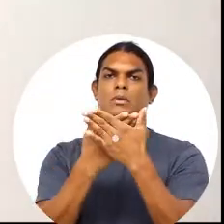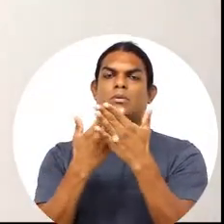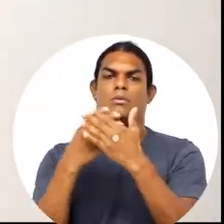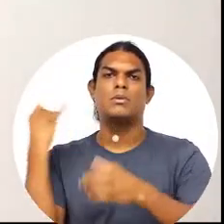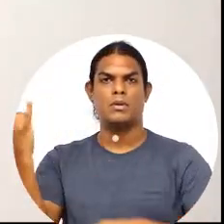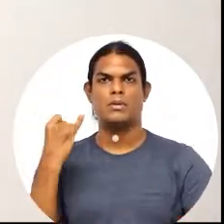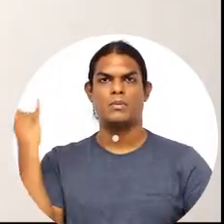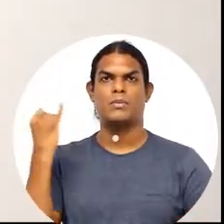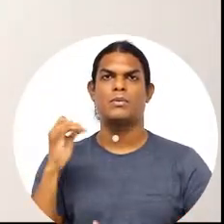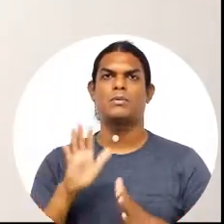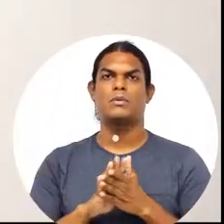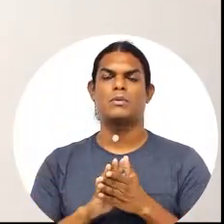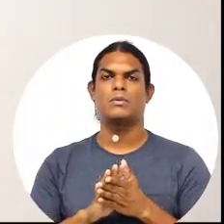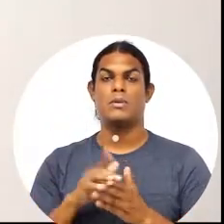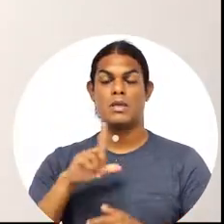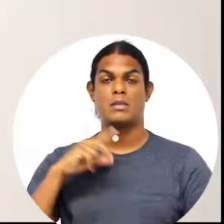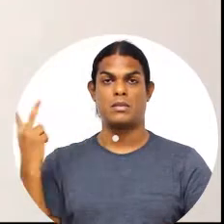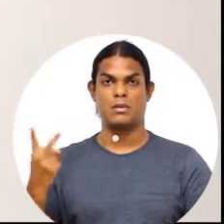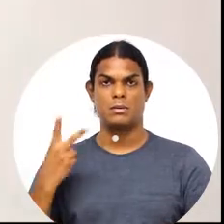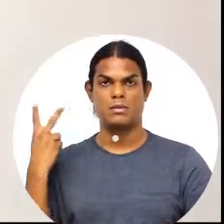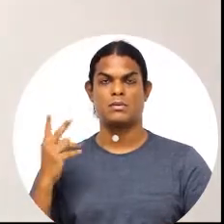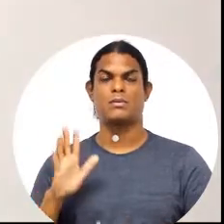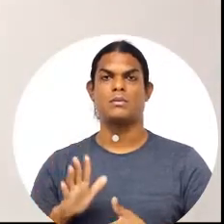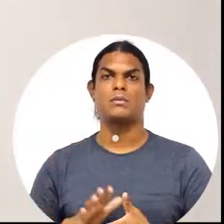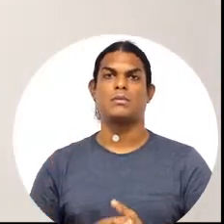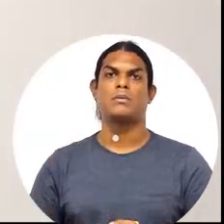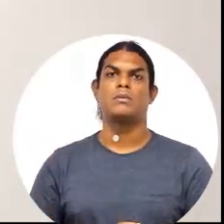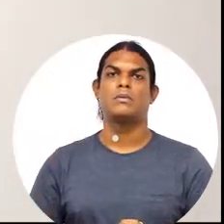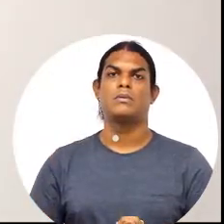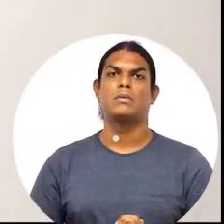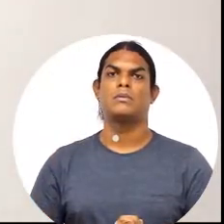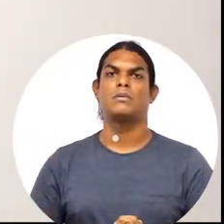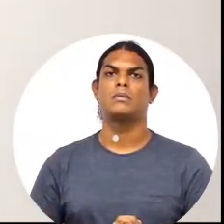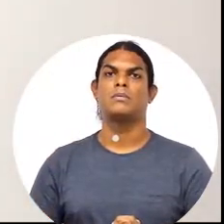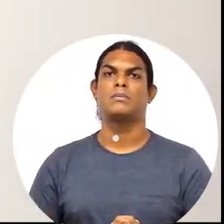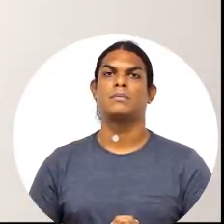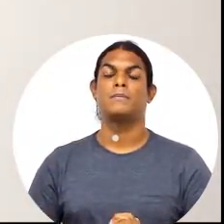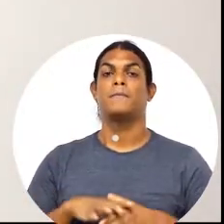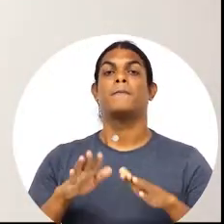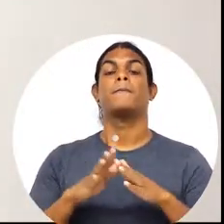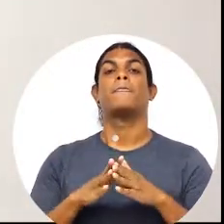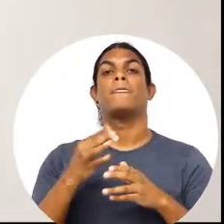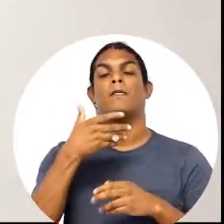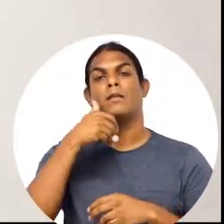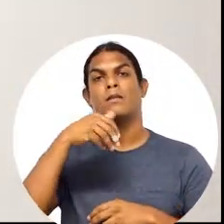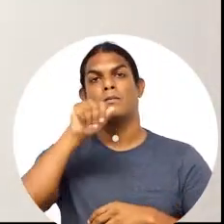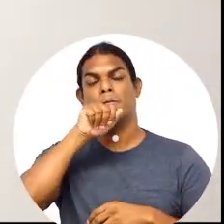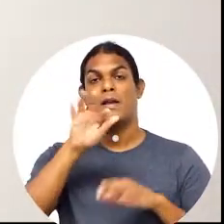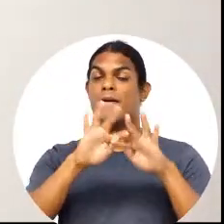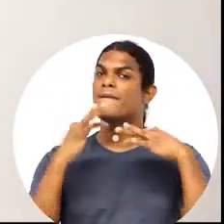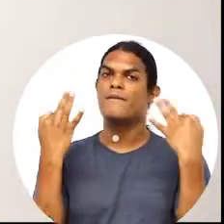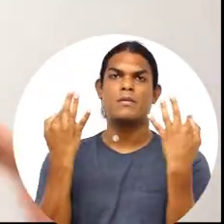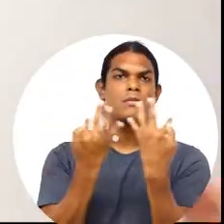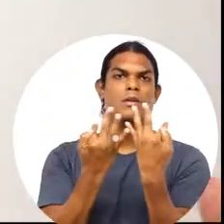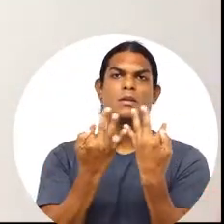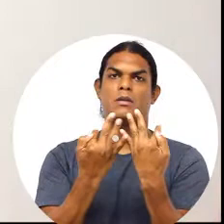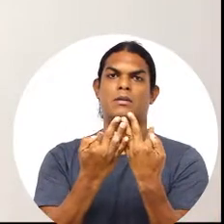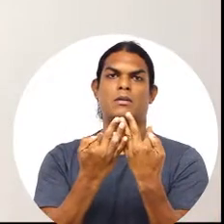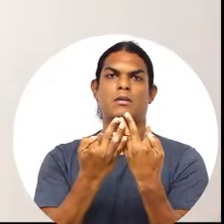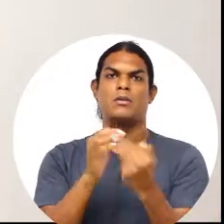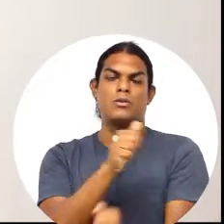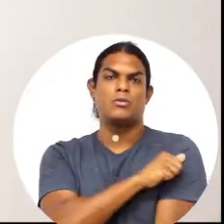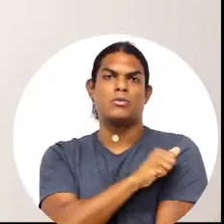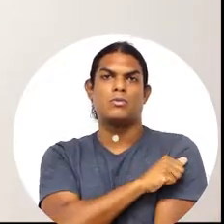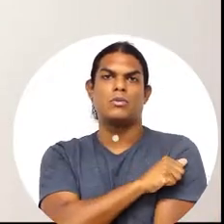outros atores sociais, como os pais dos alunos, a sociedade que circunvizinha a escola, os